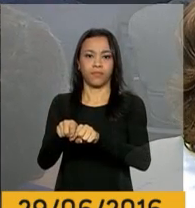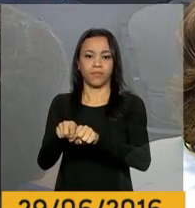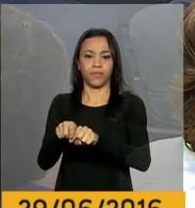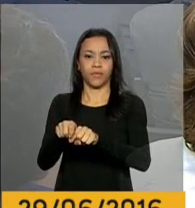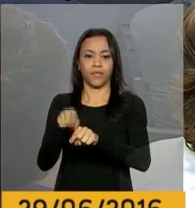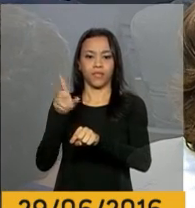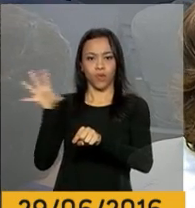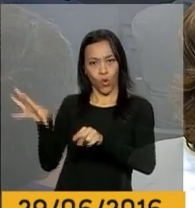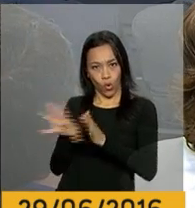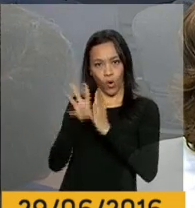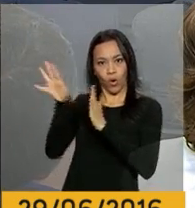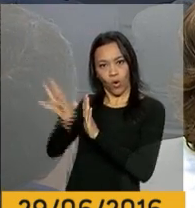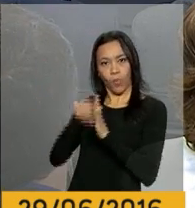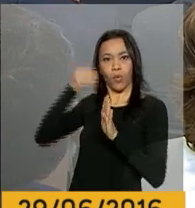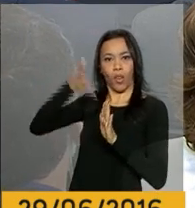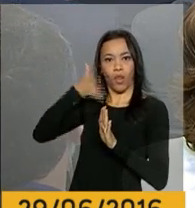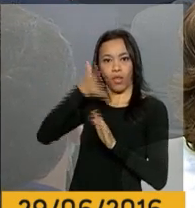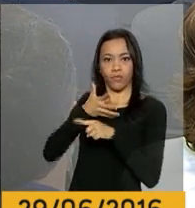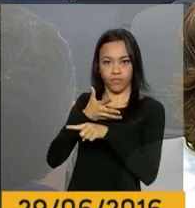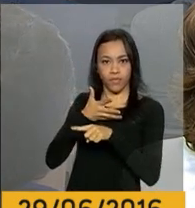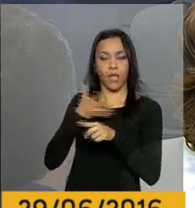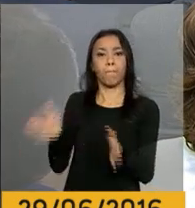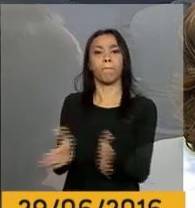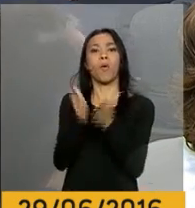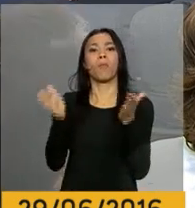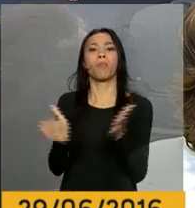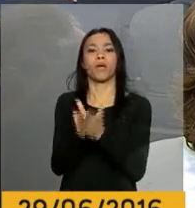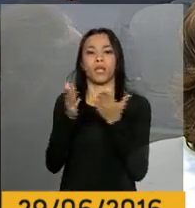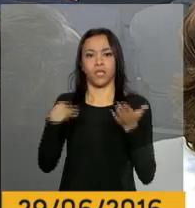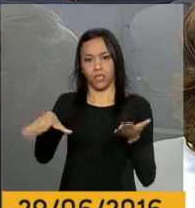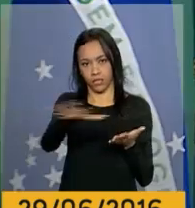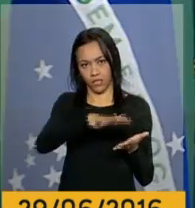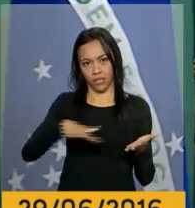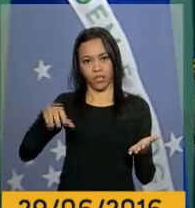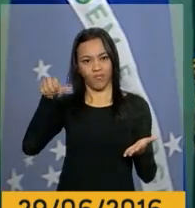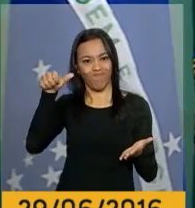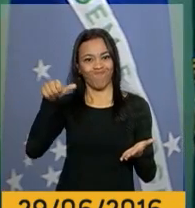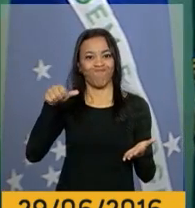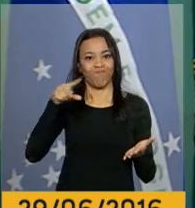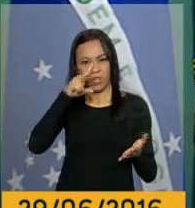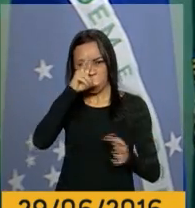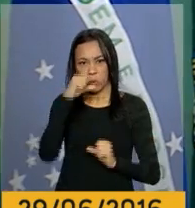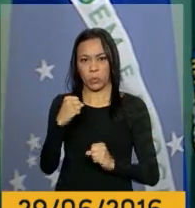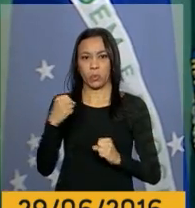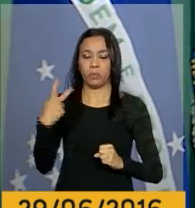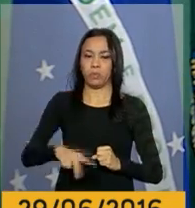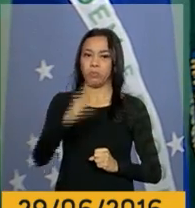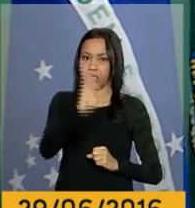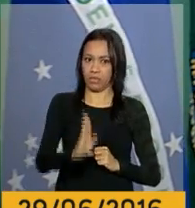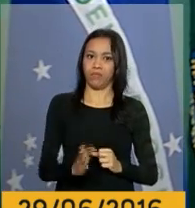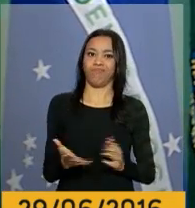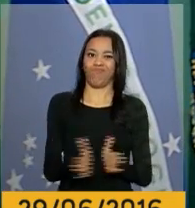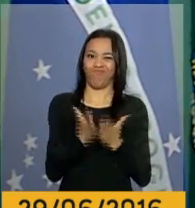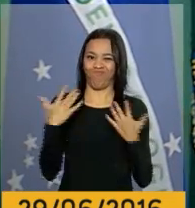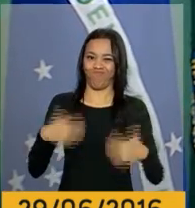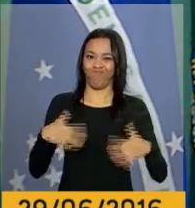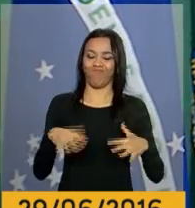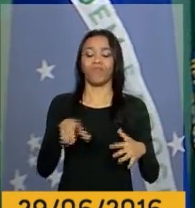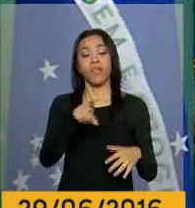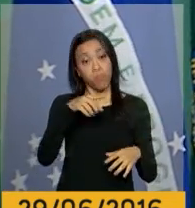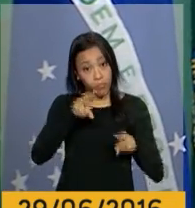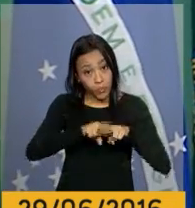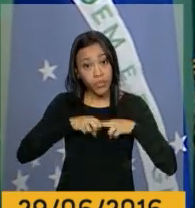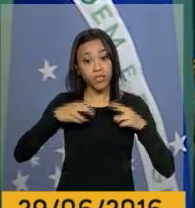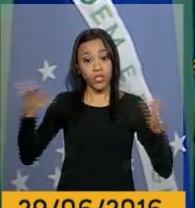repito as palavras do Osmar, da pobreza absoluta. Por isso que nós resolvemos fazer uma espécie de solenidade